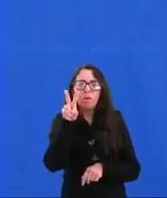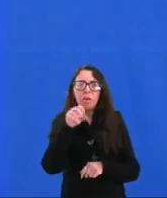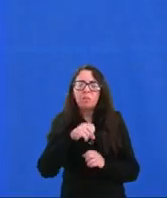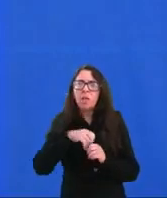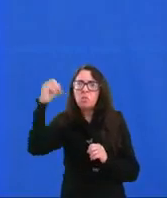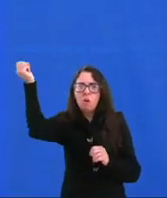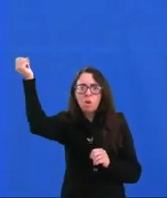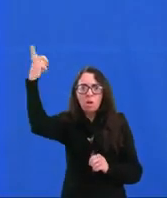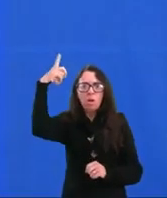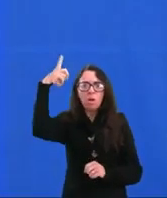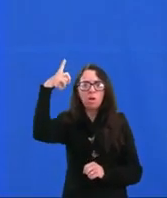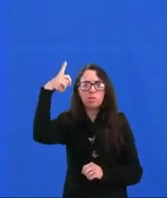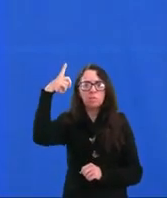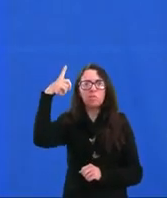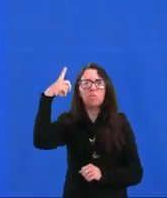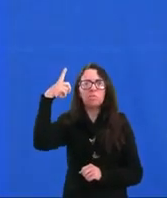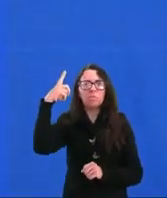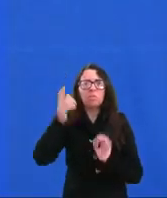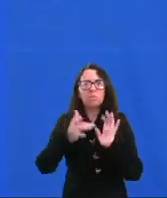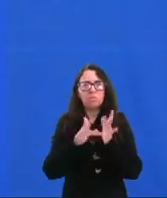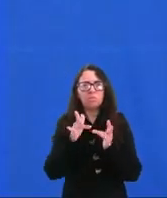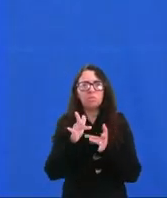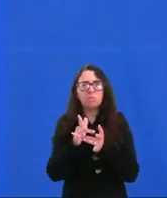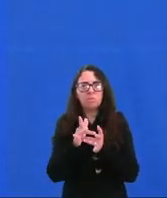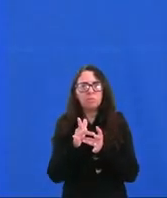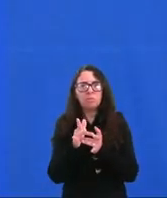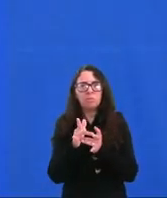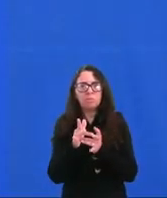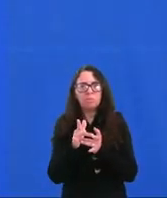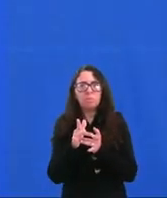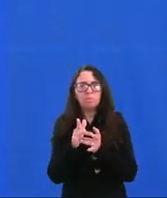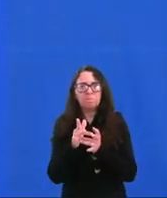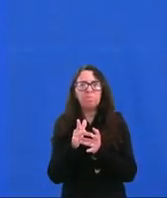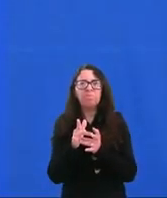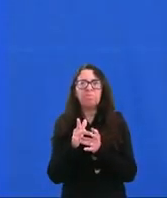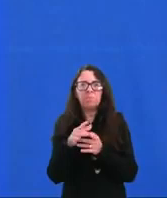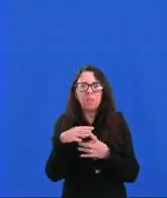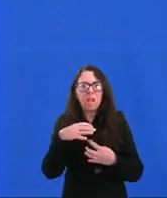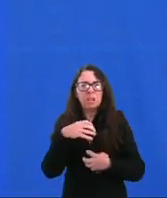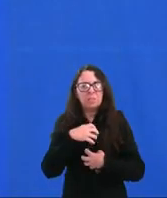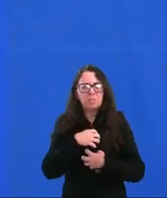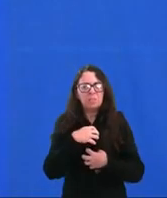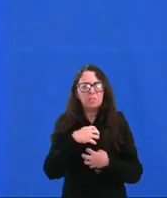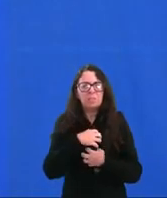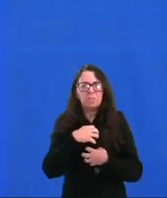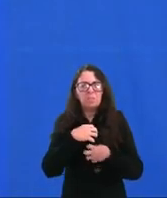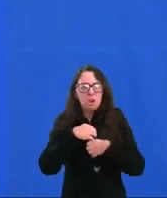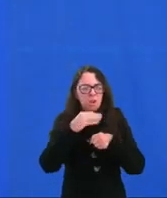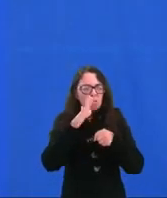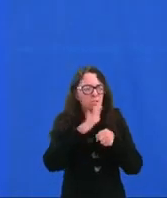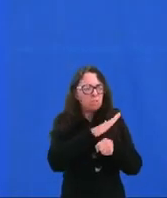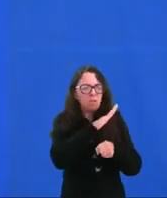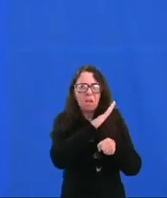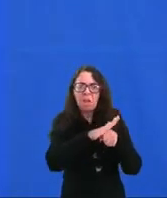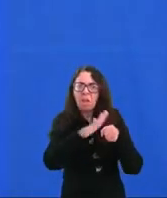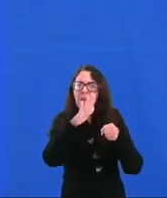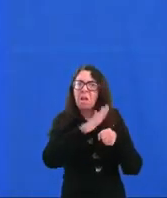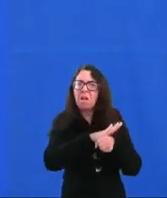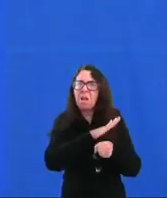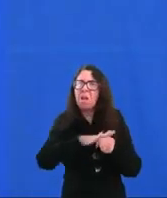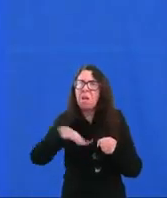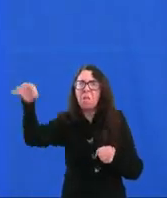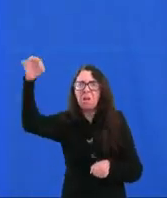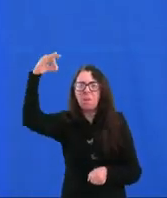pessoas falam, nossa, eu preciso seguir a esse Deus, ser um testemunho que